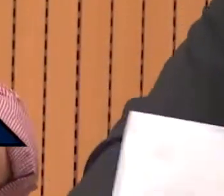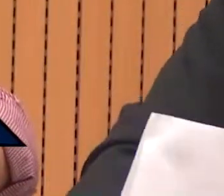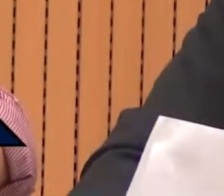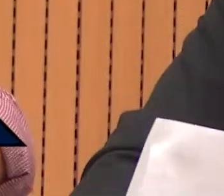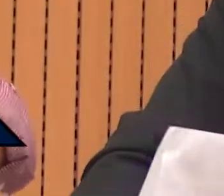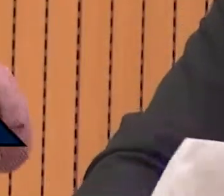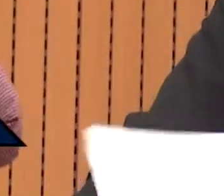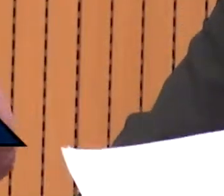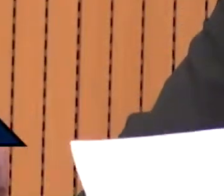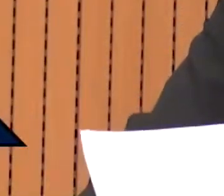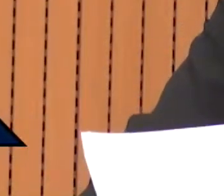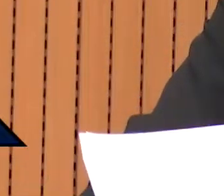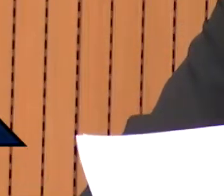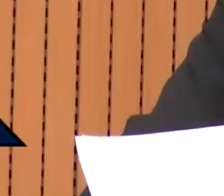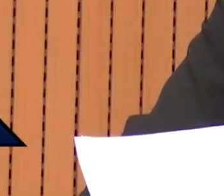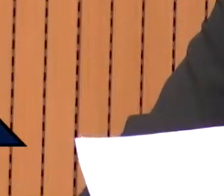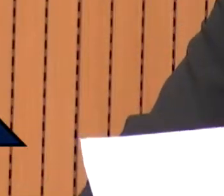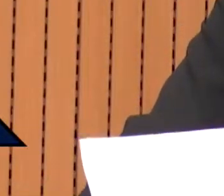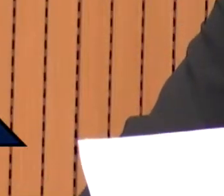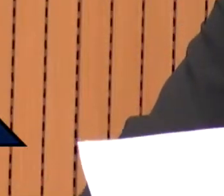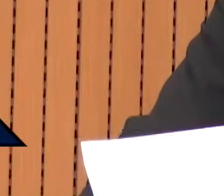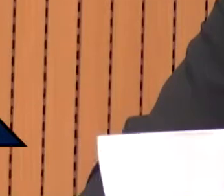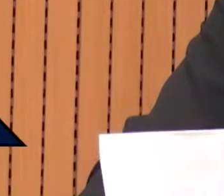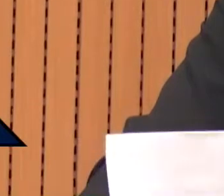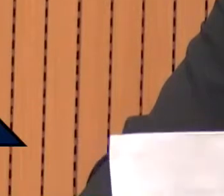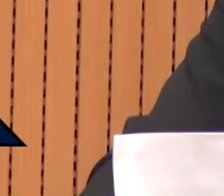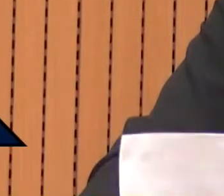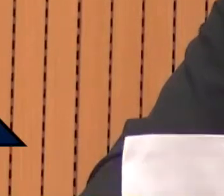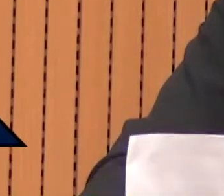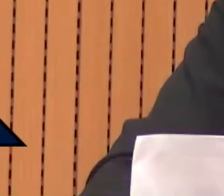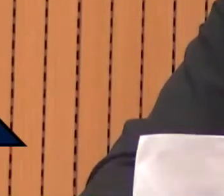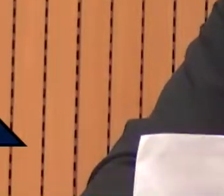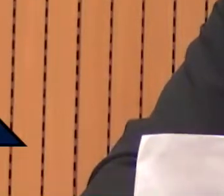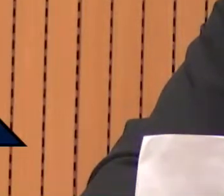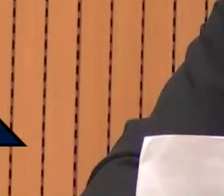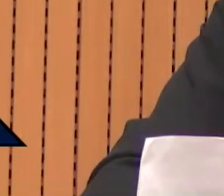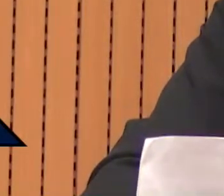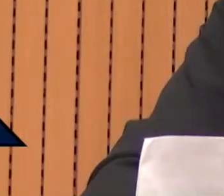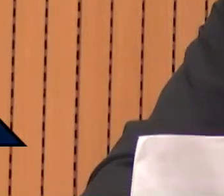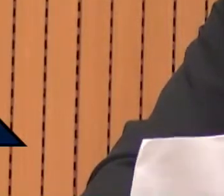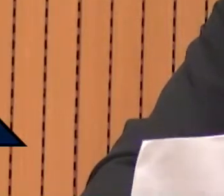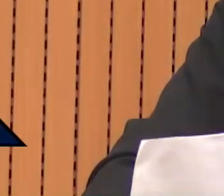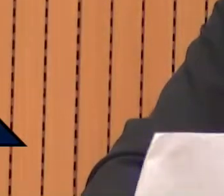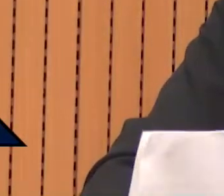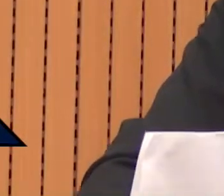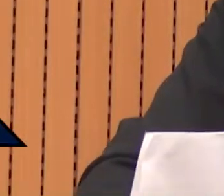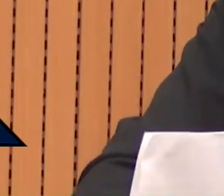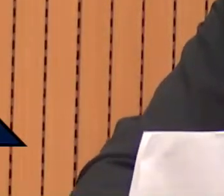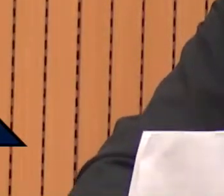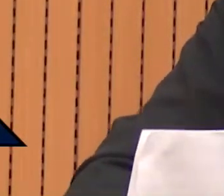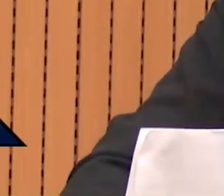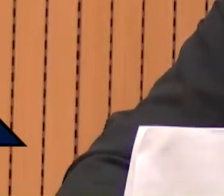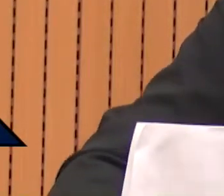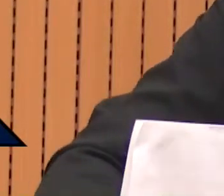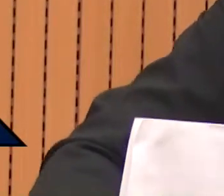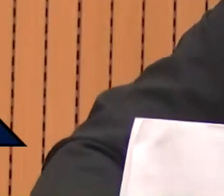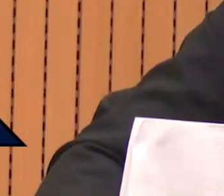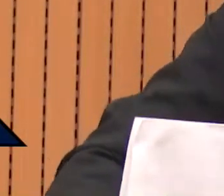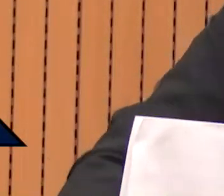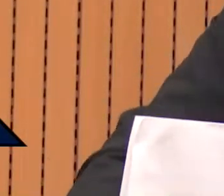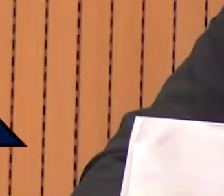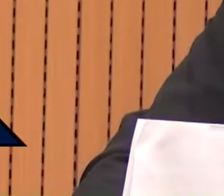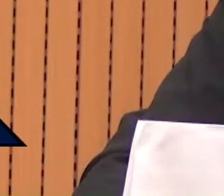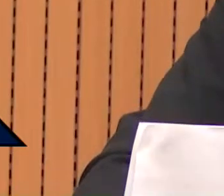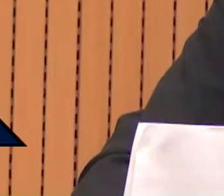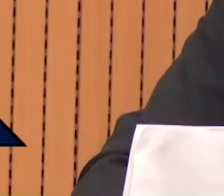problemas gerados nessas mudanças que estão ocorrendo. Então, na segunda-feira, nós faremos a reunião às 16 horas. É